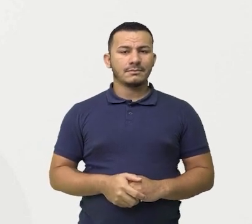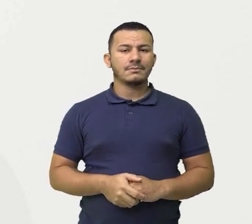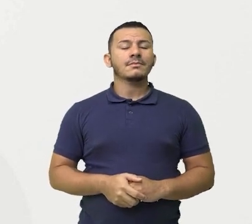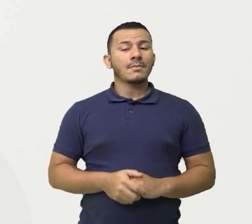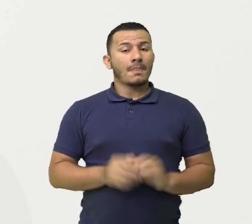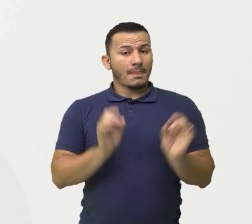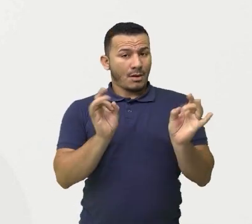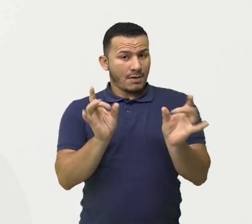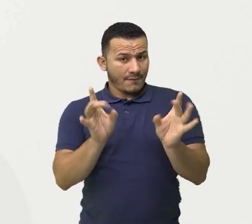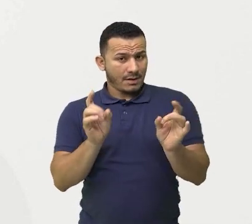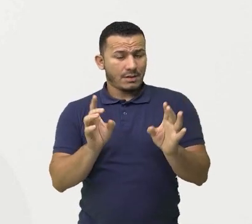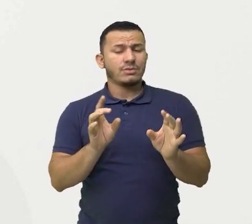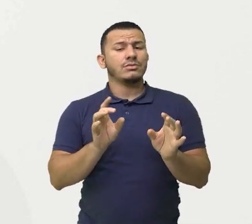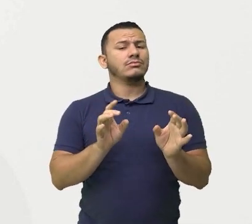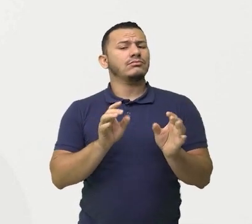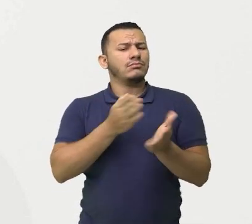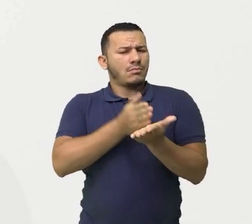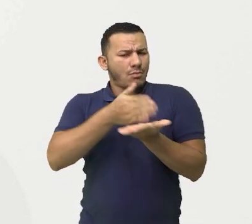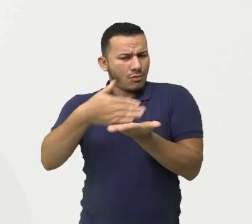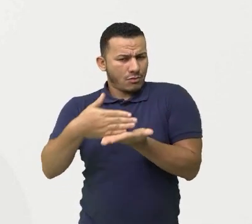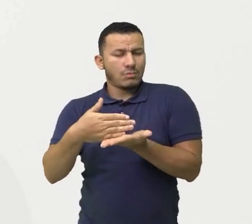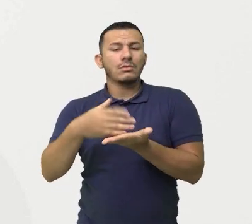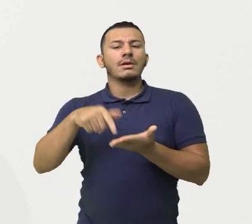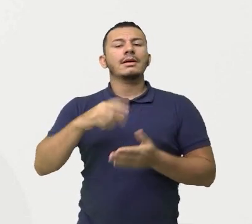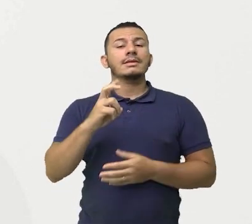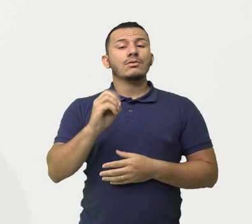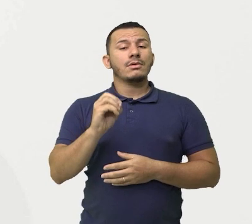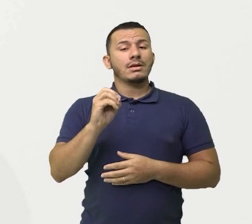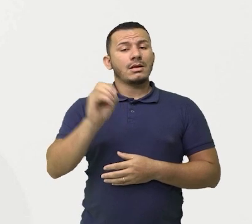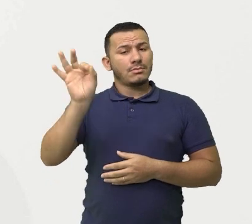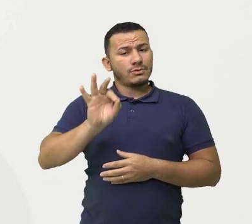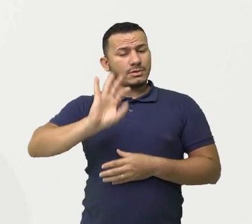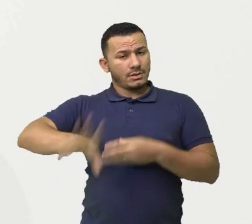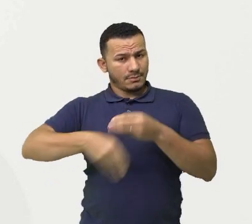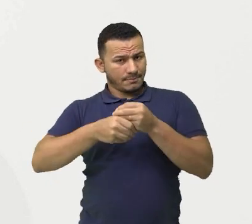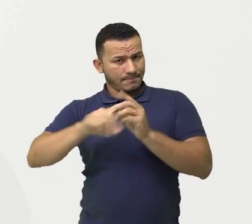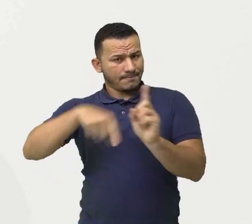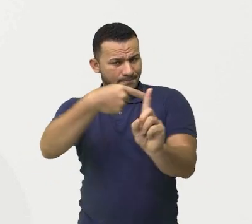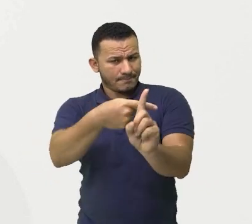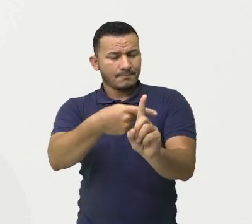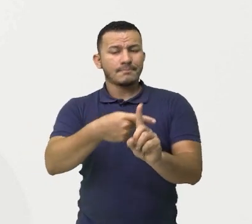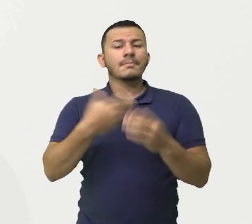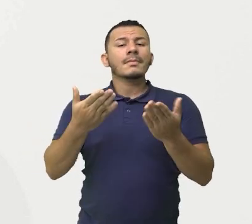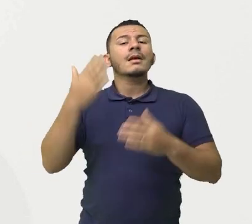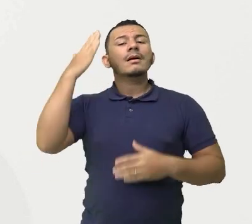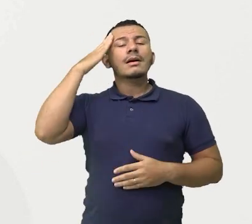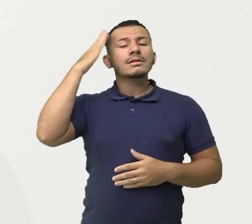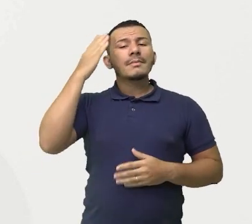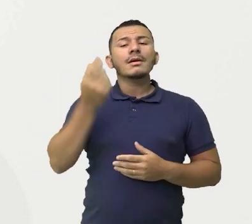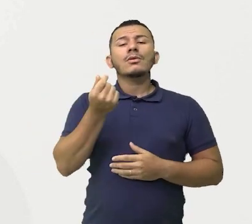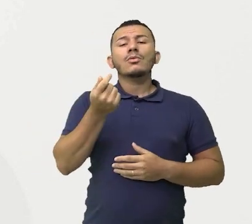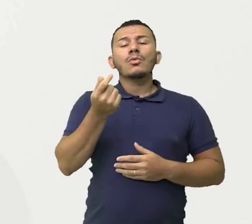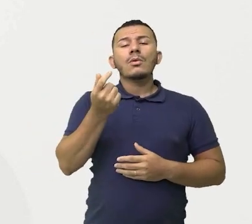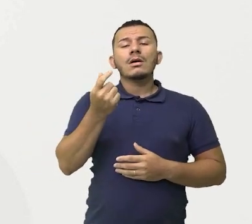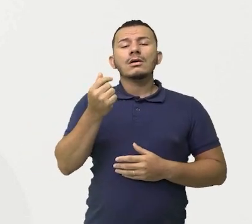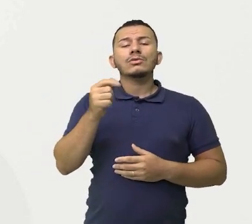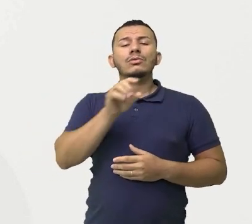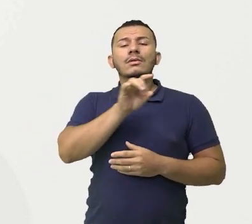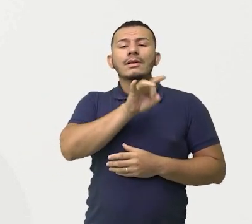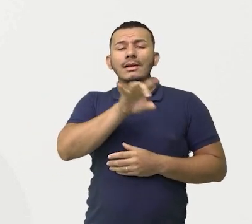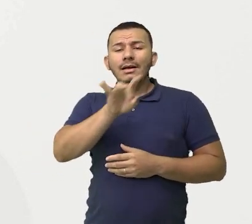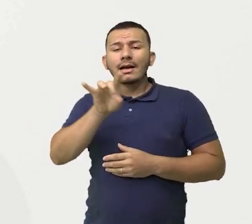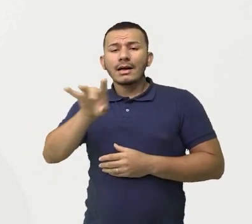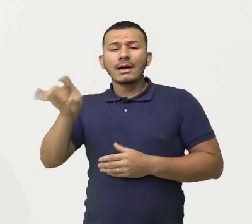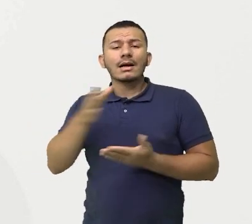vende cada bolo com aumento de 50%, qual é o valor de venda de